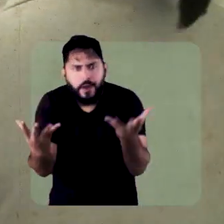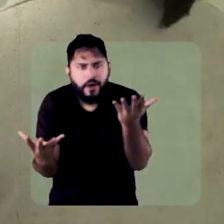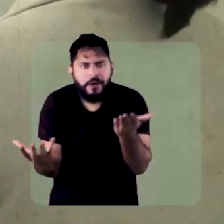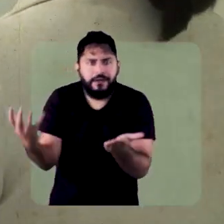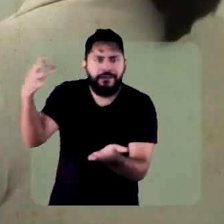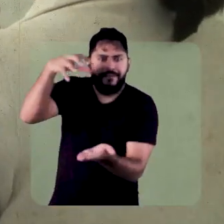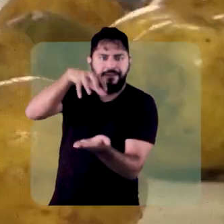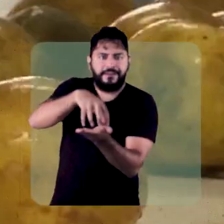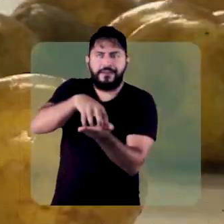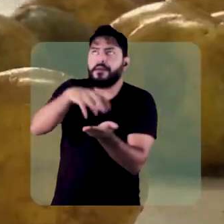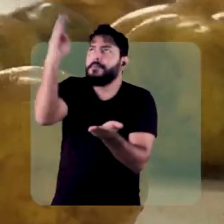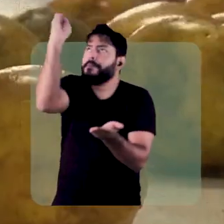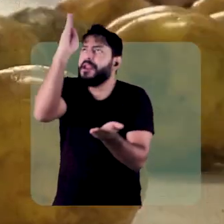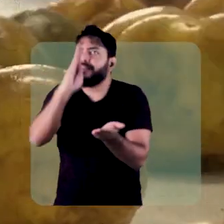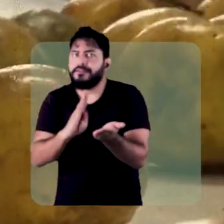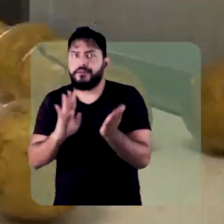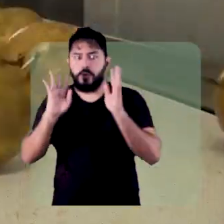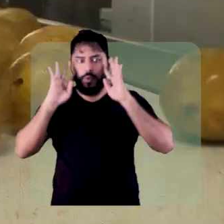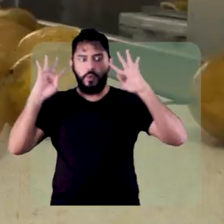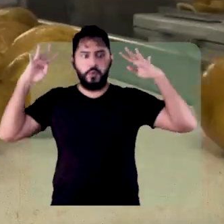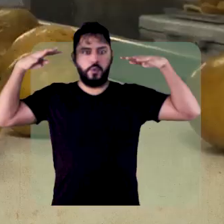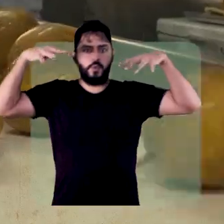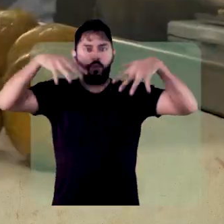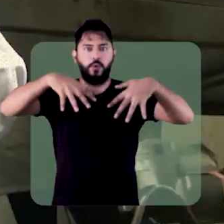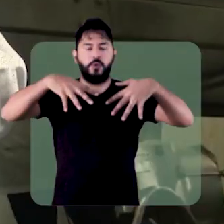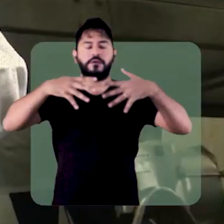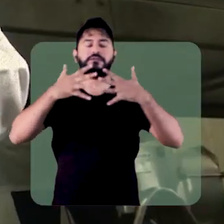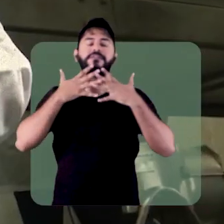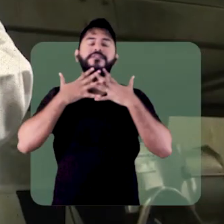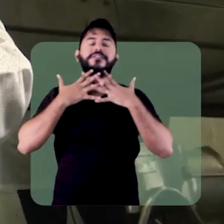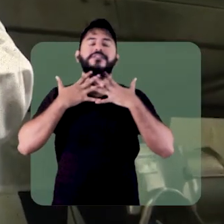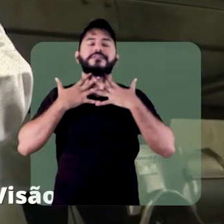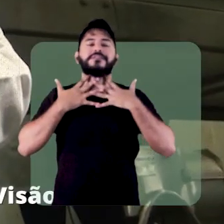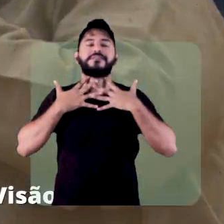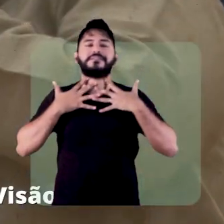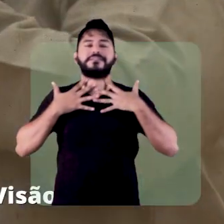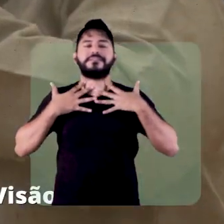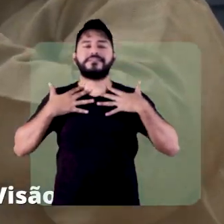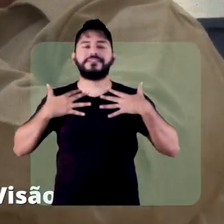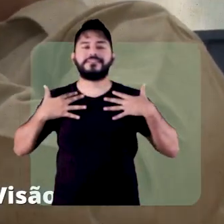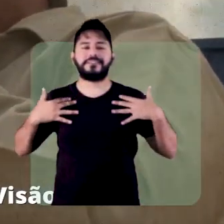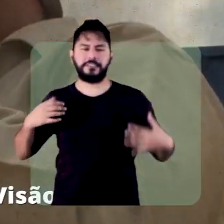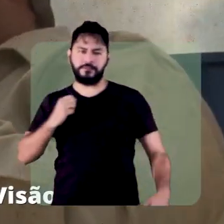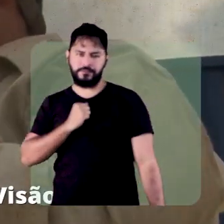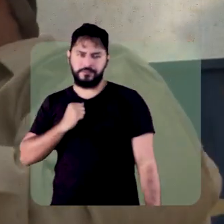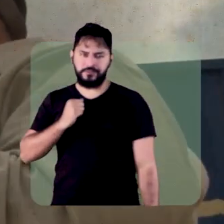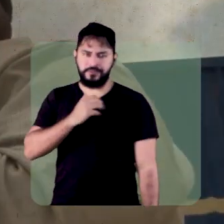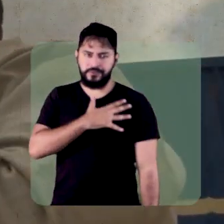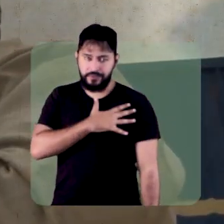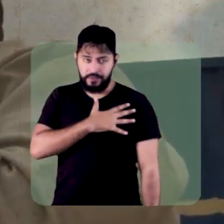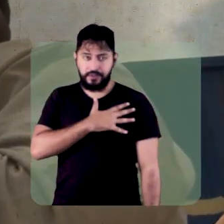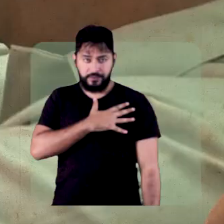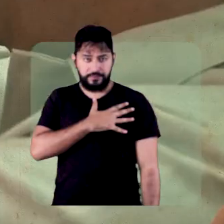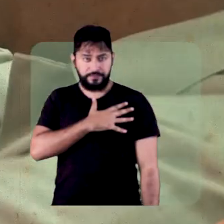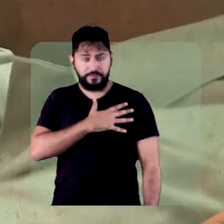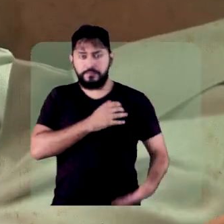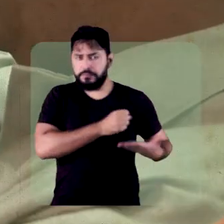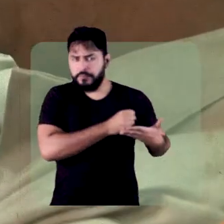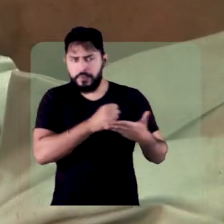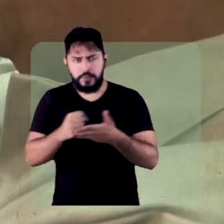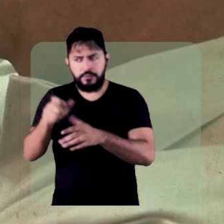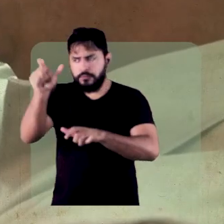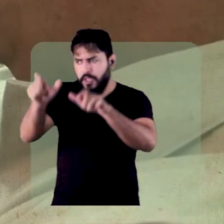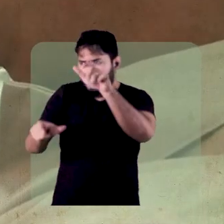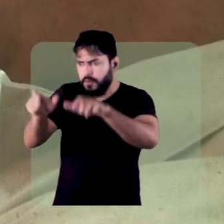produtiva. Ser uma instituição de referência nacional é o que anseia a visão do Instituto Federal,